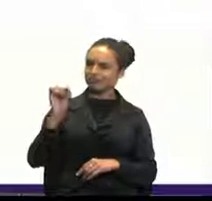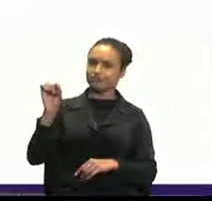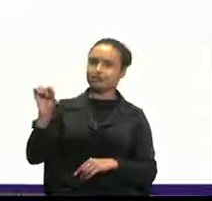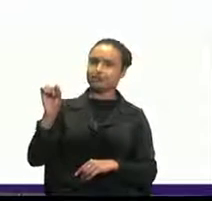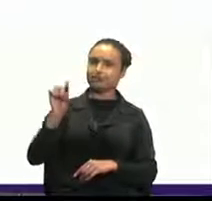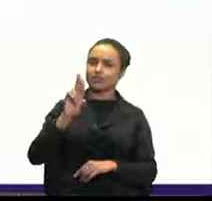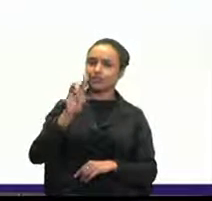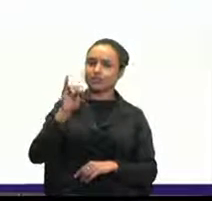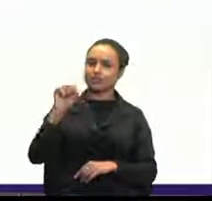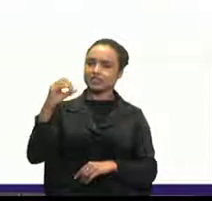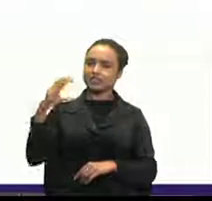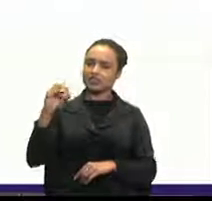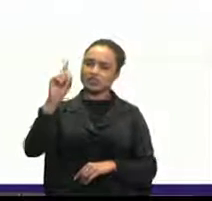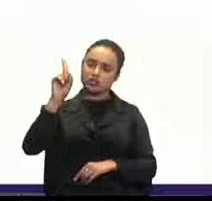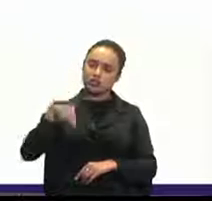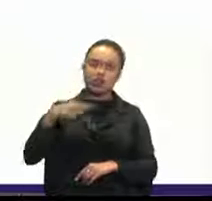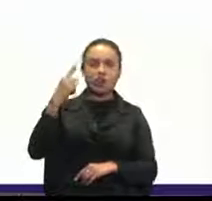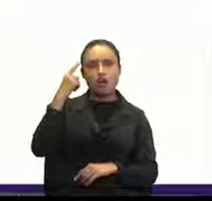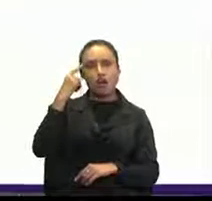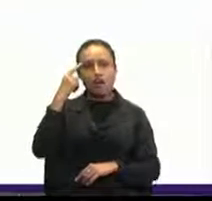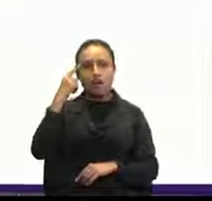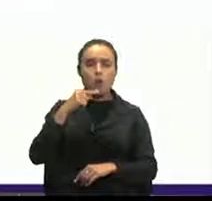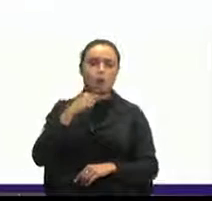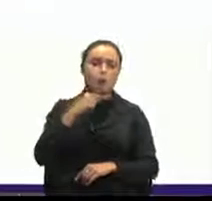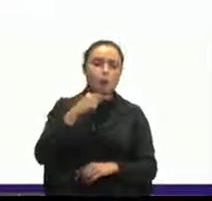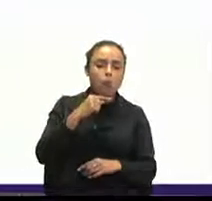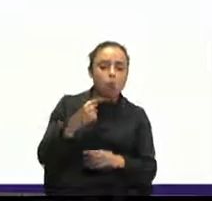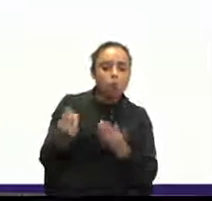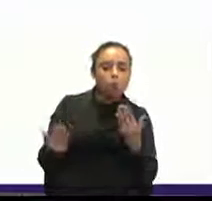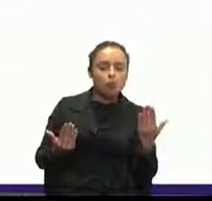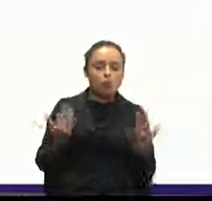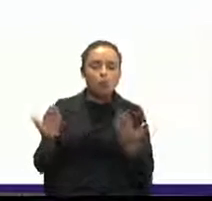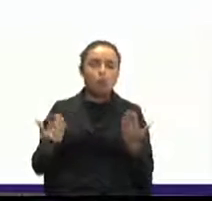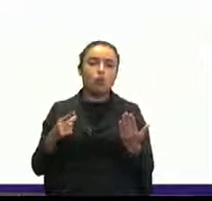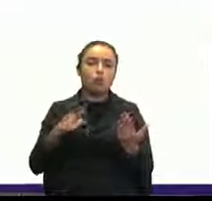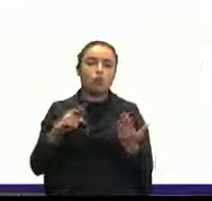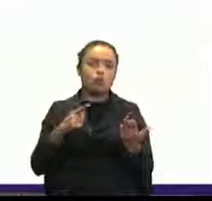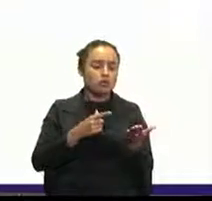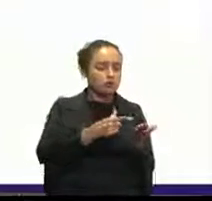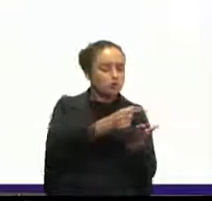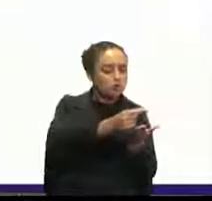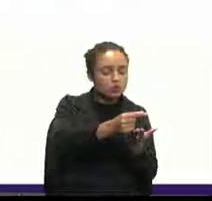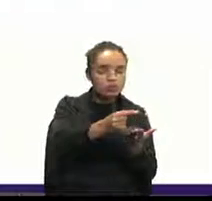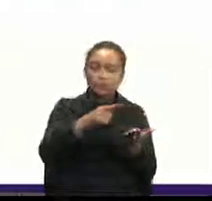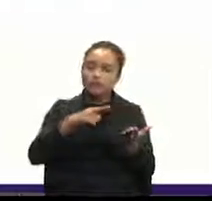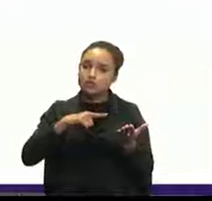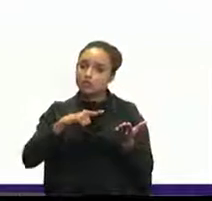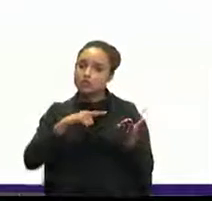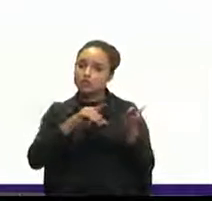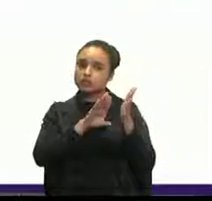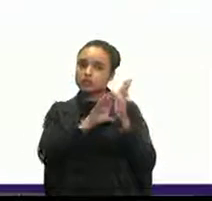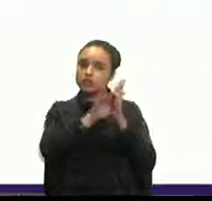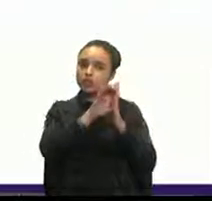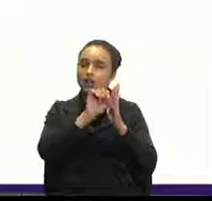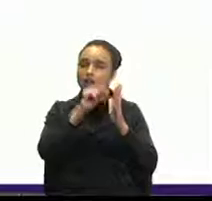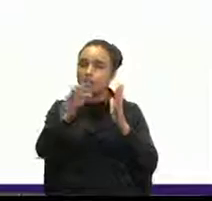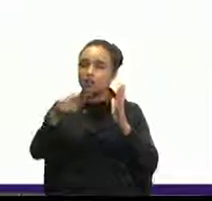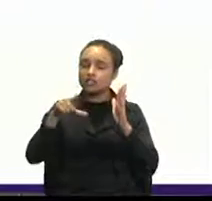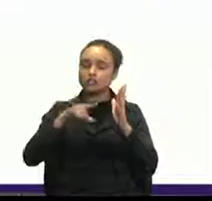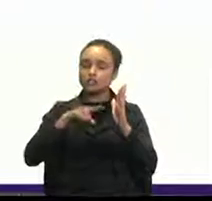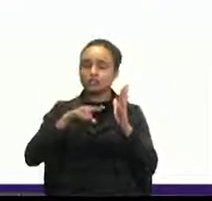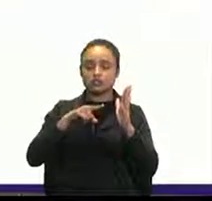risco é uma incerteza uma incerteza quanto à realização e suas expectativas ou seja tem uma expectativa futura